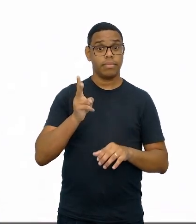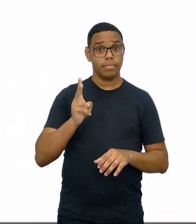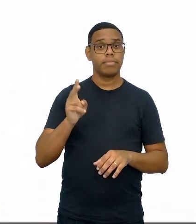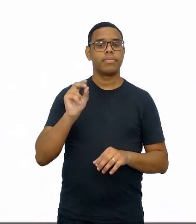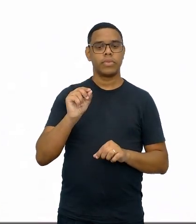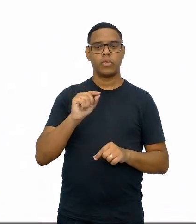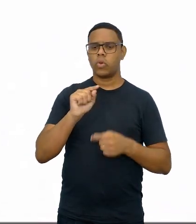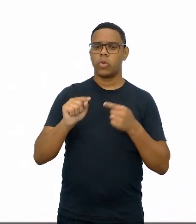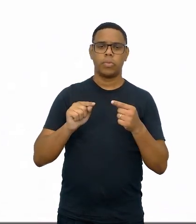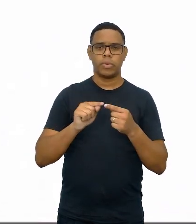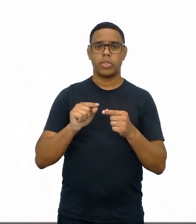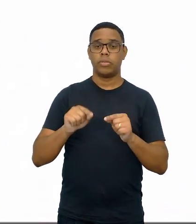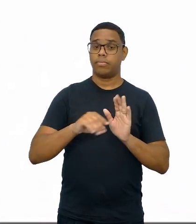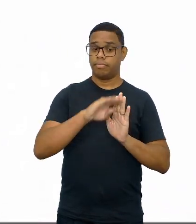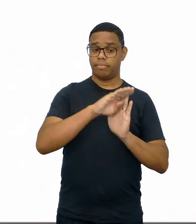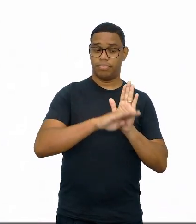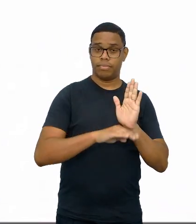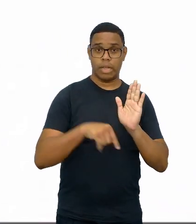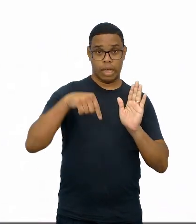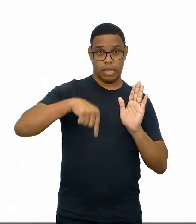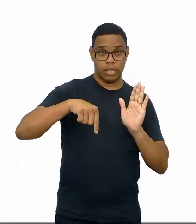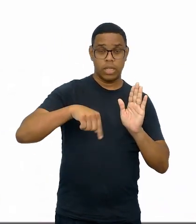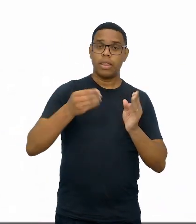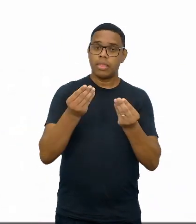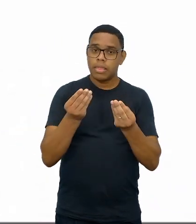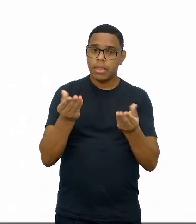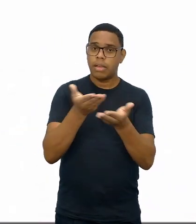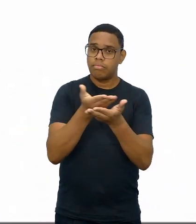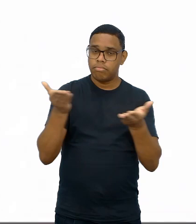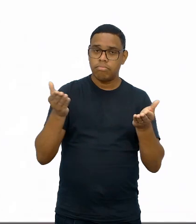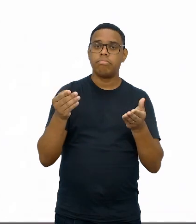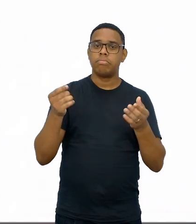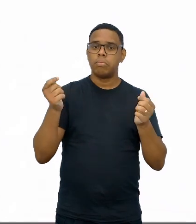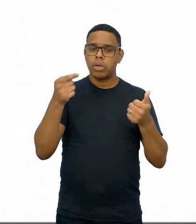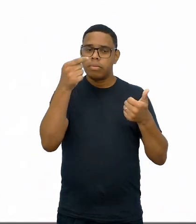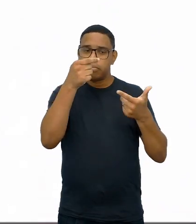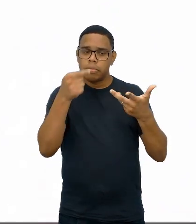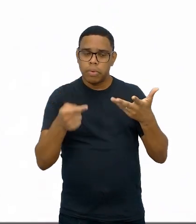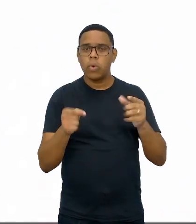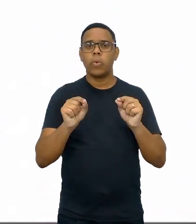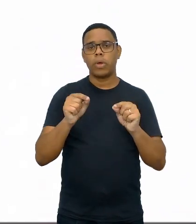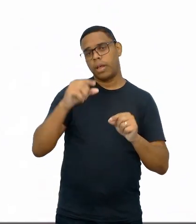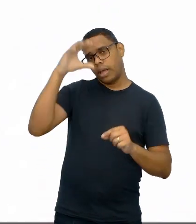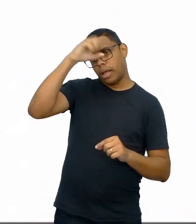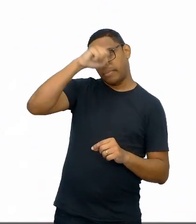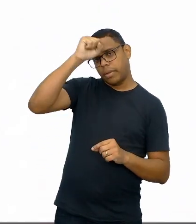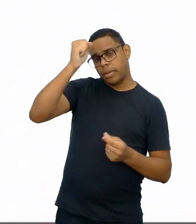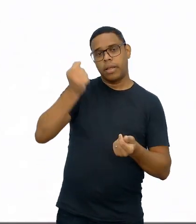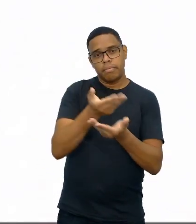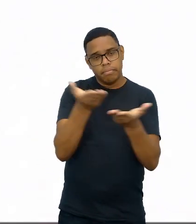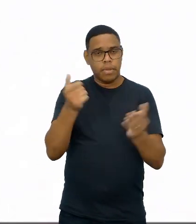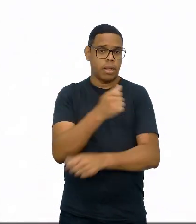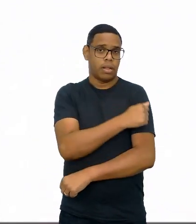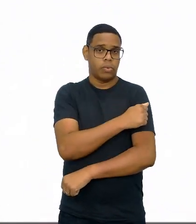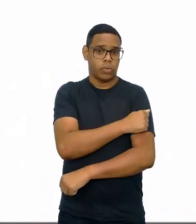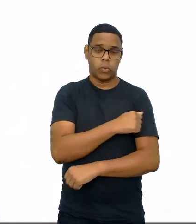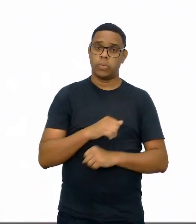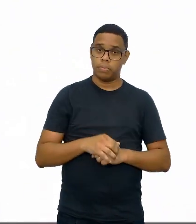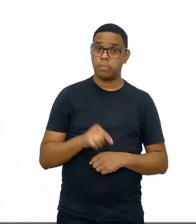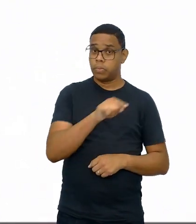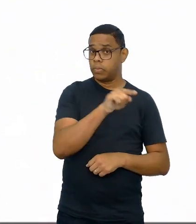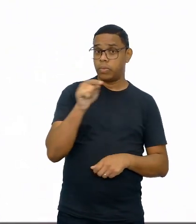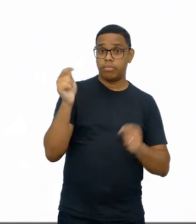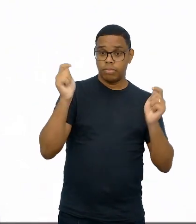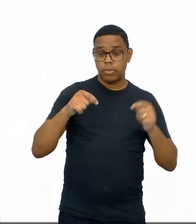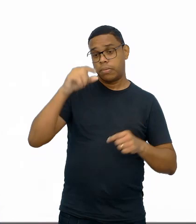maior objetivo desse programa é proporcionar possibilidades de aprendizagens aos nossos estudantes, para que eles